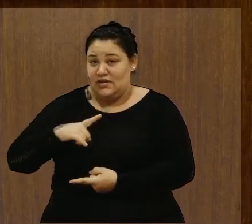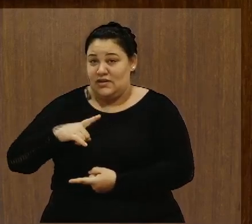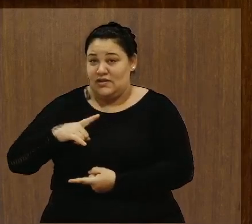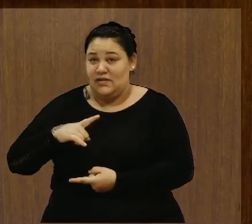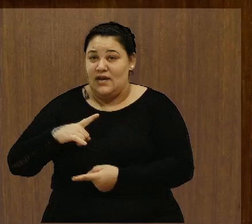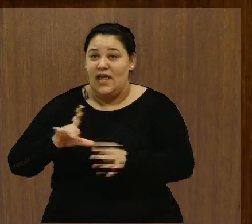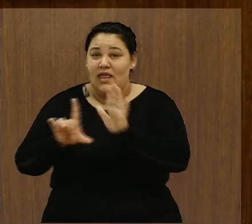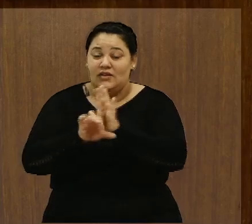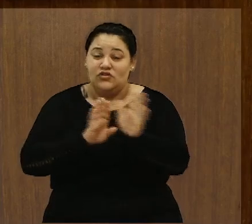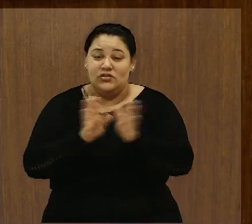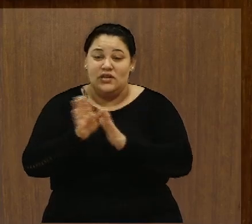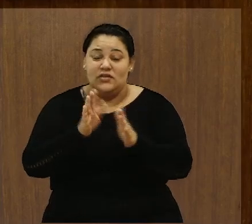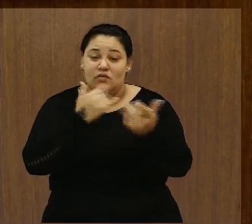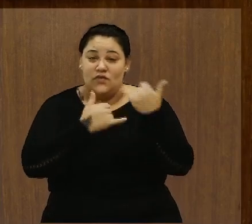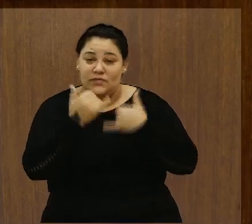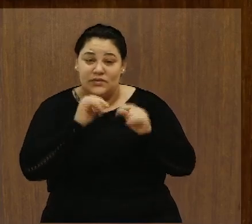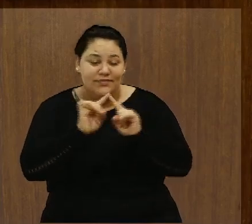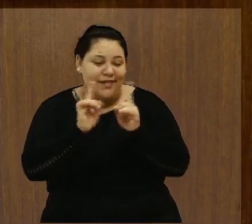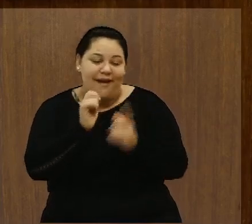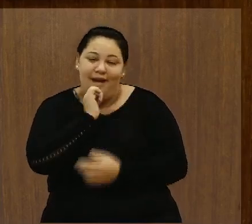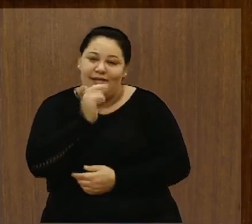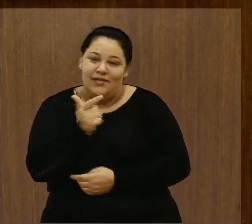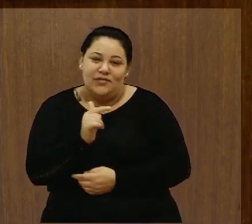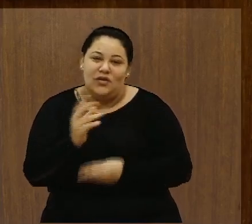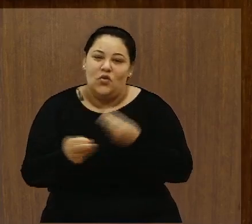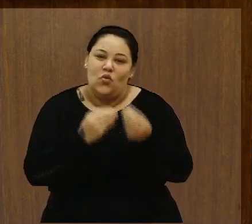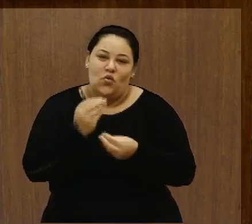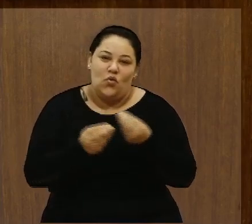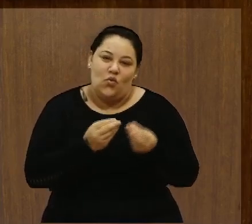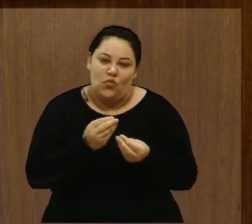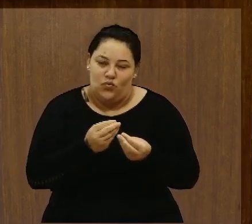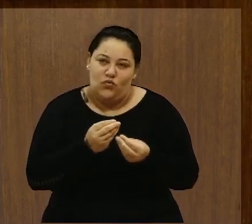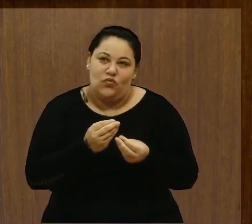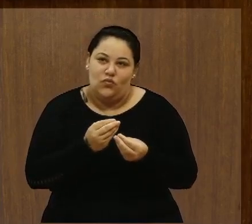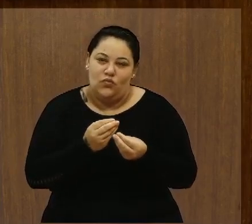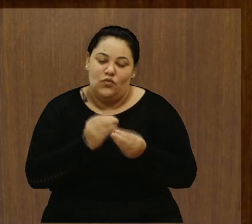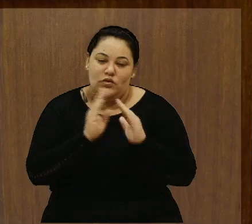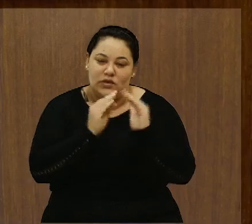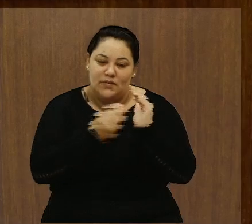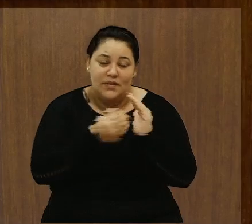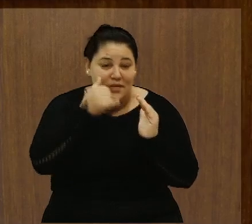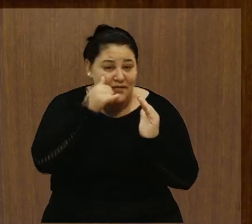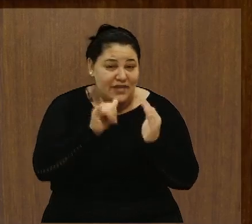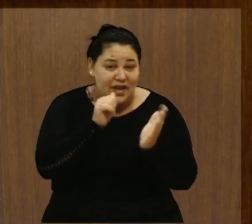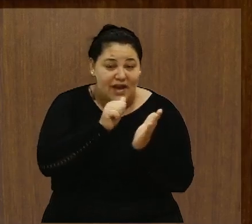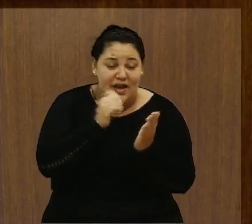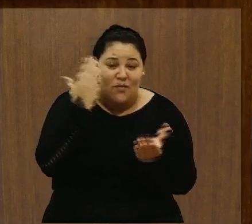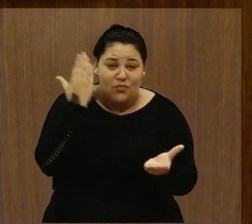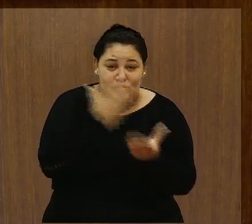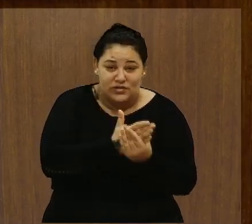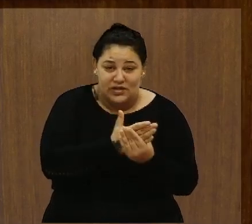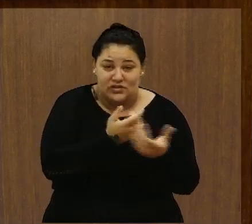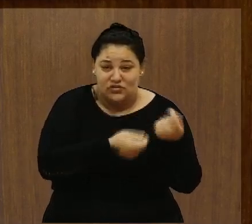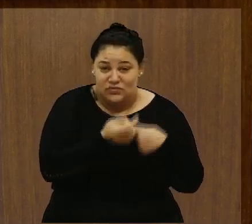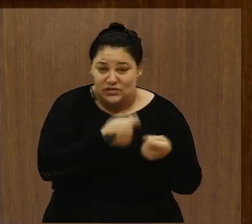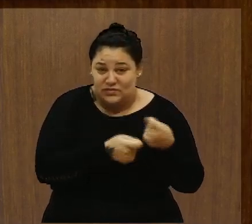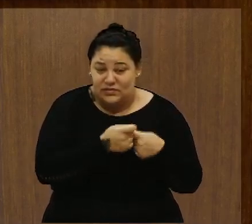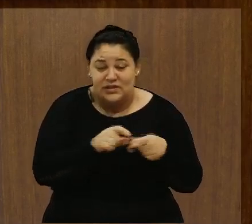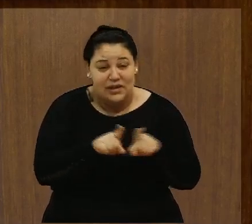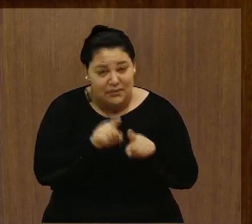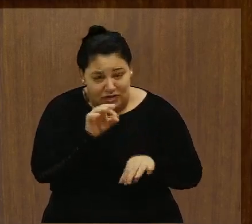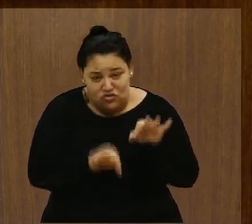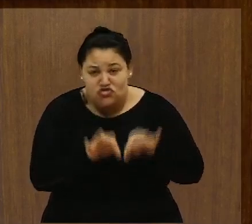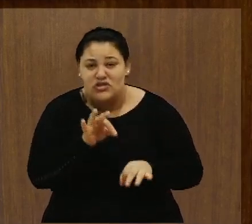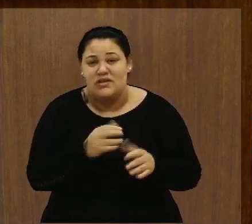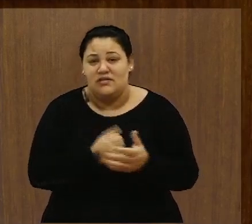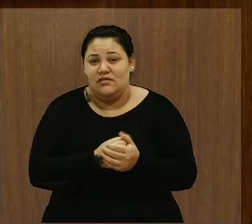não temos especificamente determinação de consulta prévia ao SAMAI para que evite o processo administrativo e, posteriormente, o processo judicial,